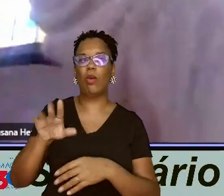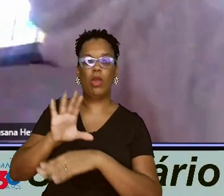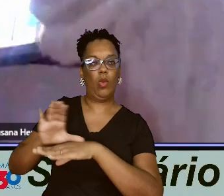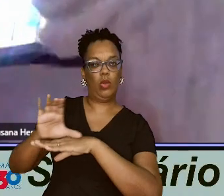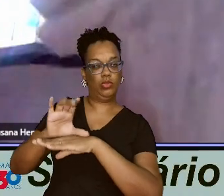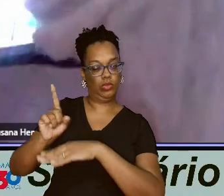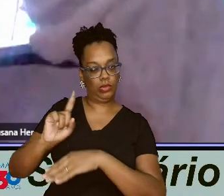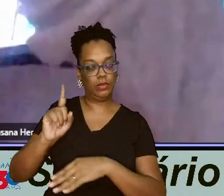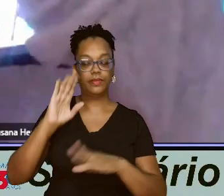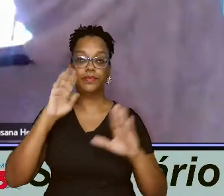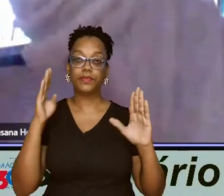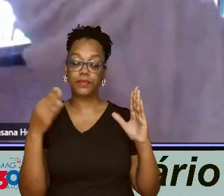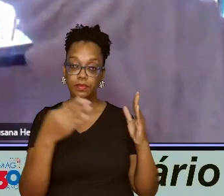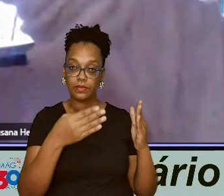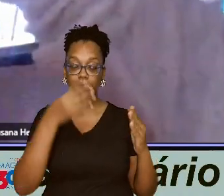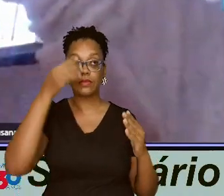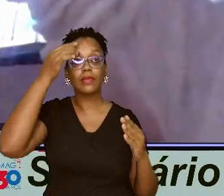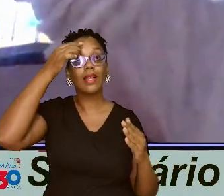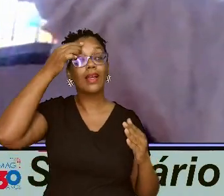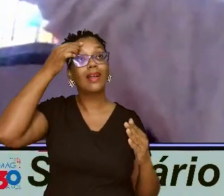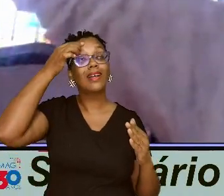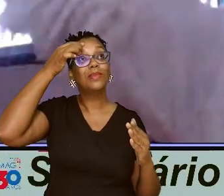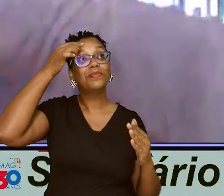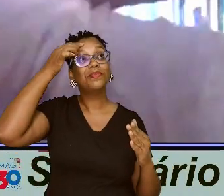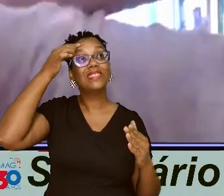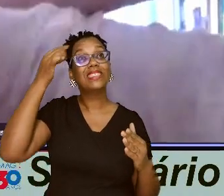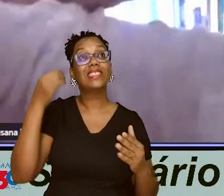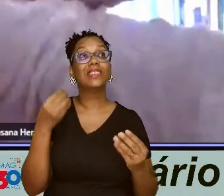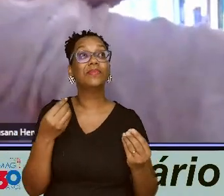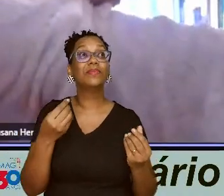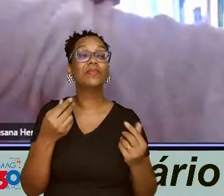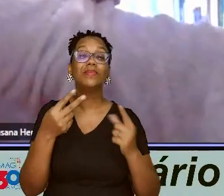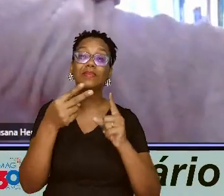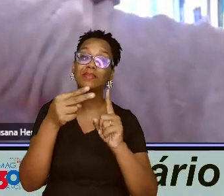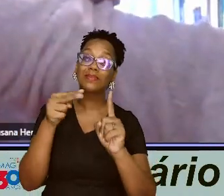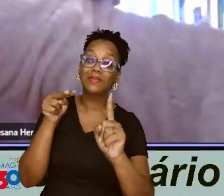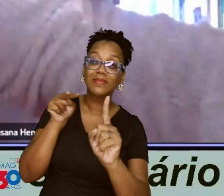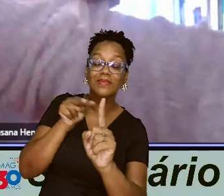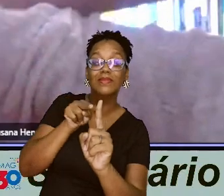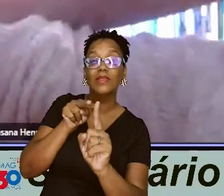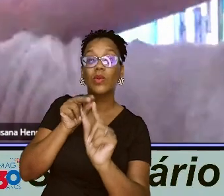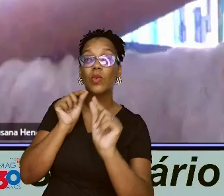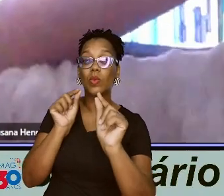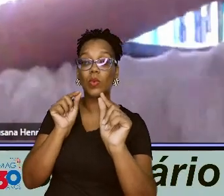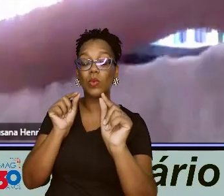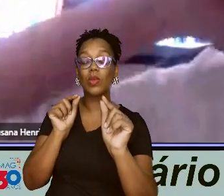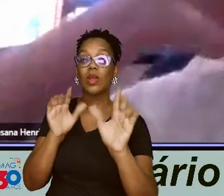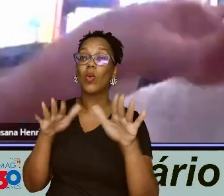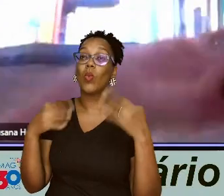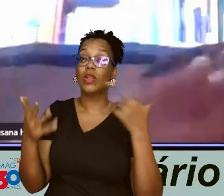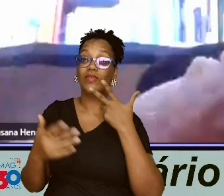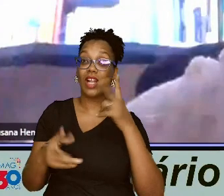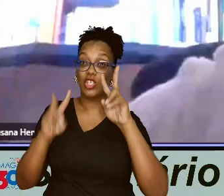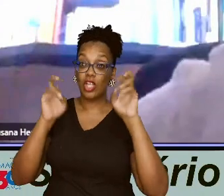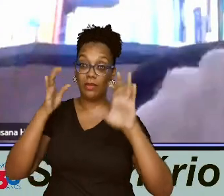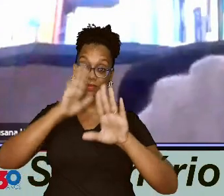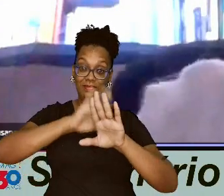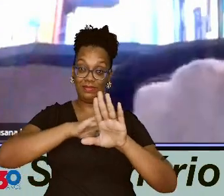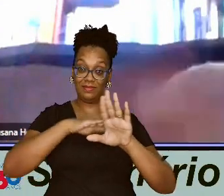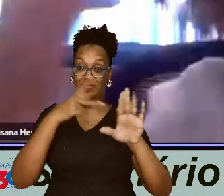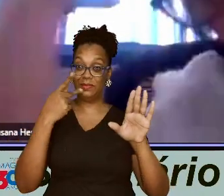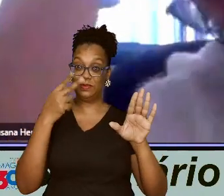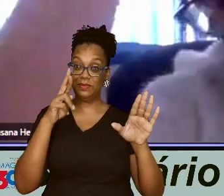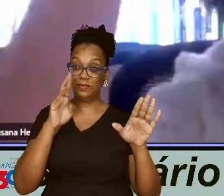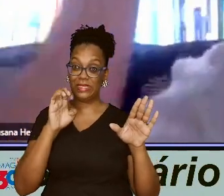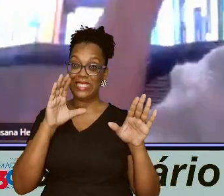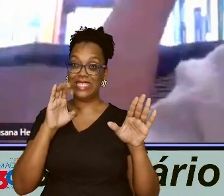bastante a perspectiva de que quando se falou em precedente no Brasil, se